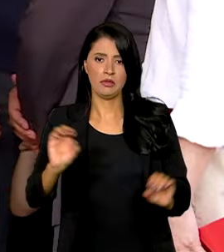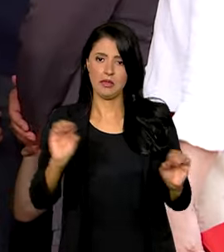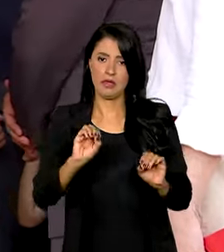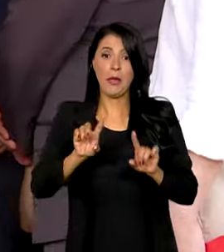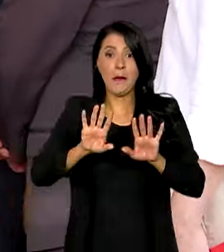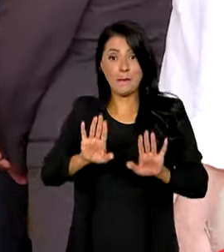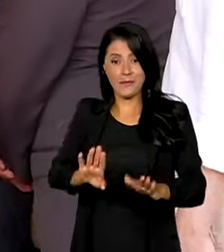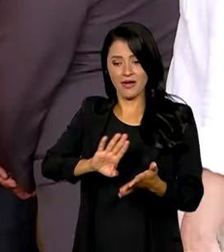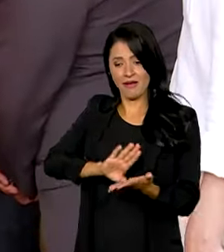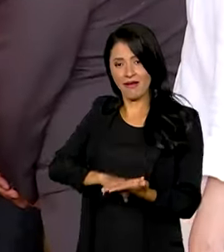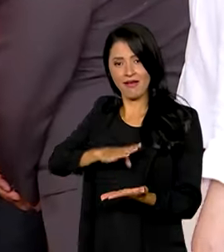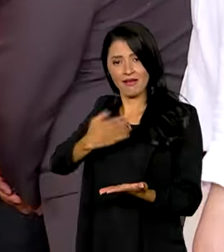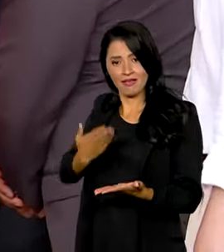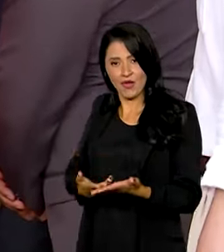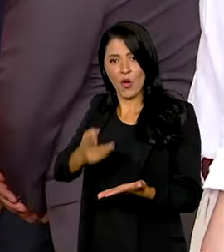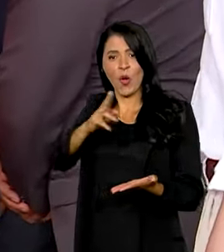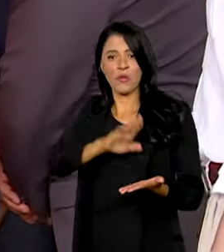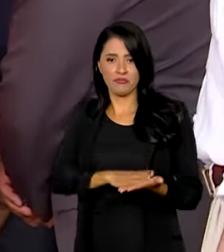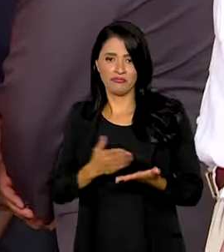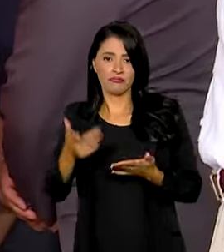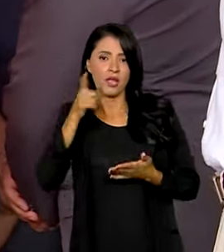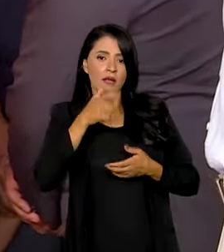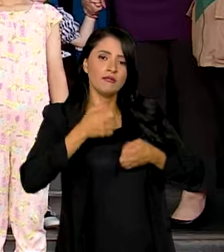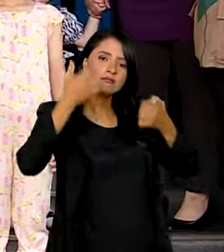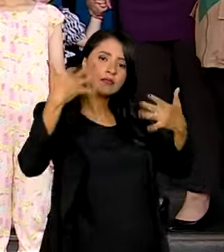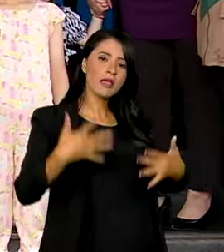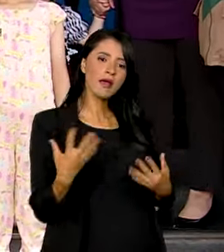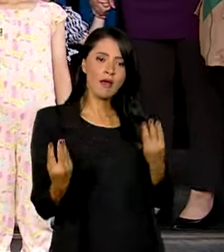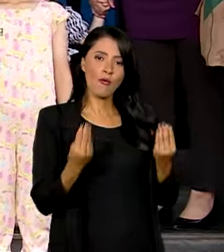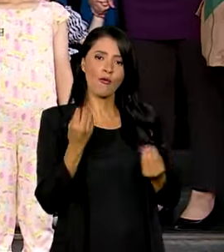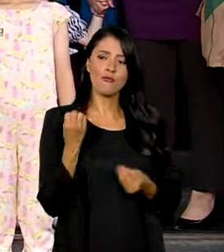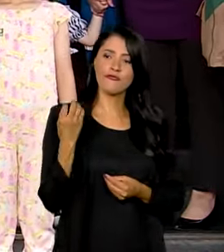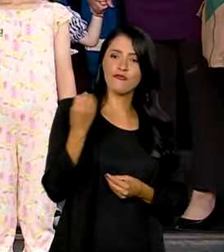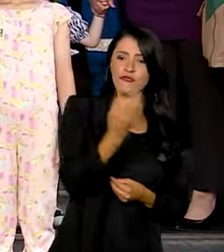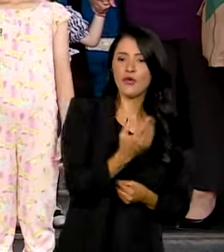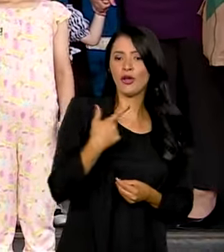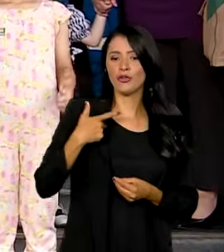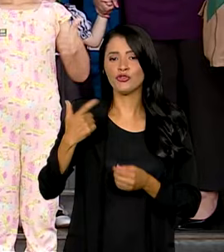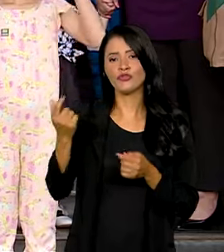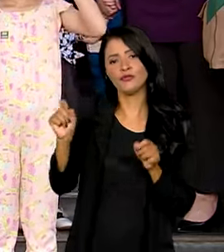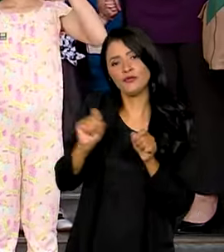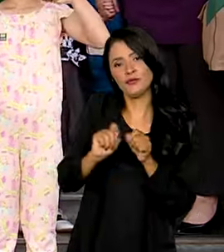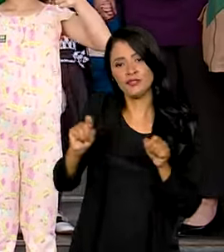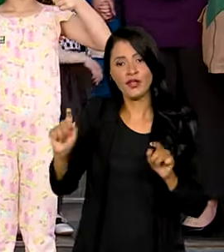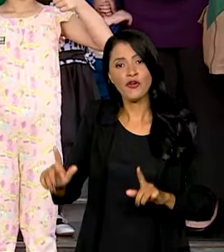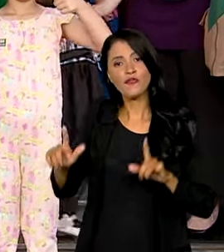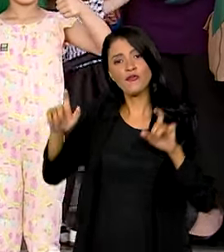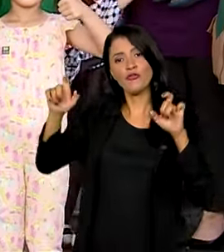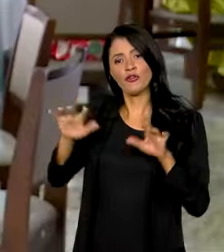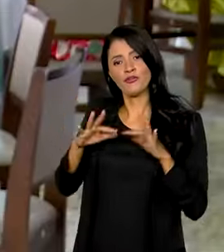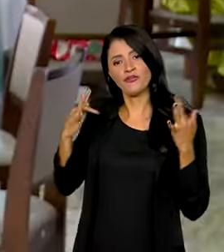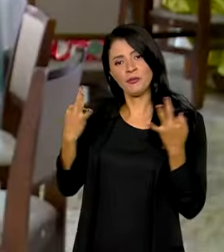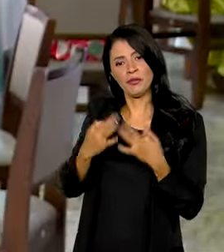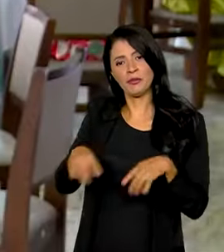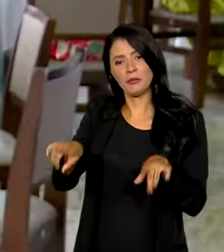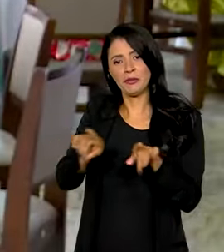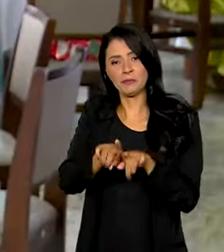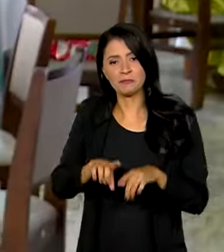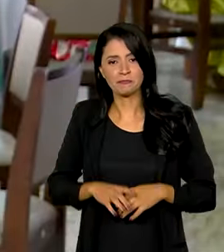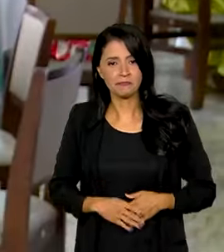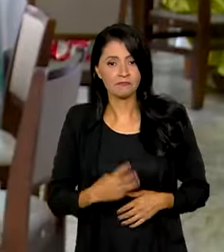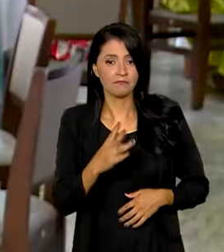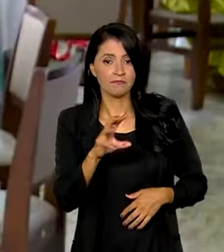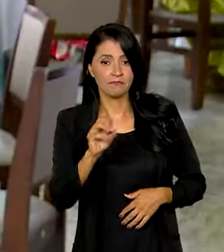intérprete contaram ao presidente sobre a viagem e fizeram a tradicional foto de família. São